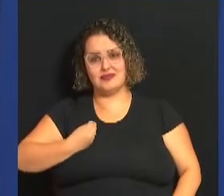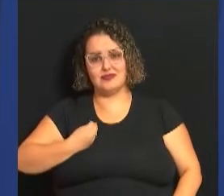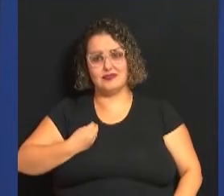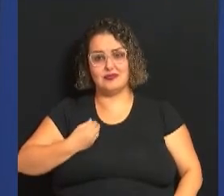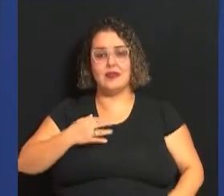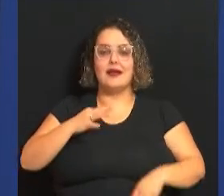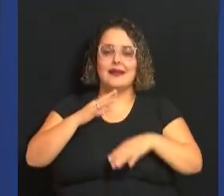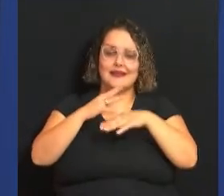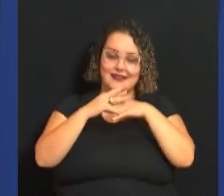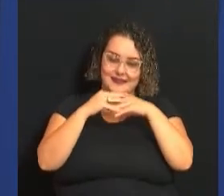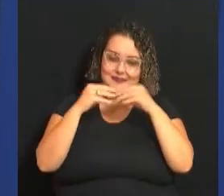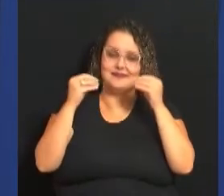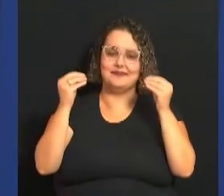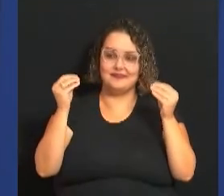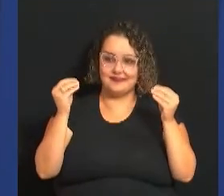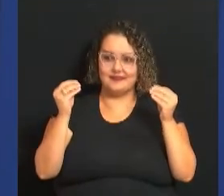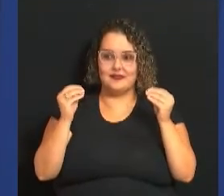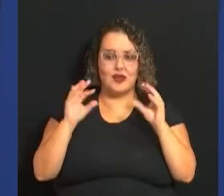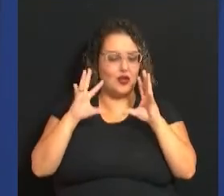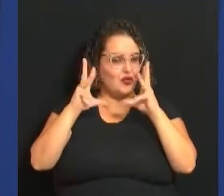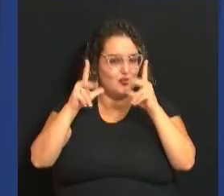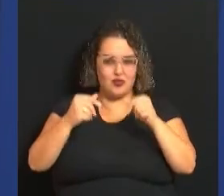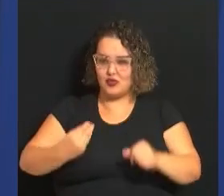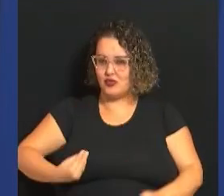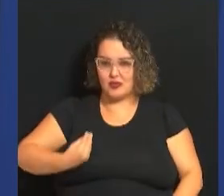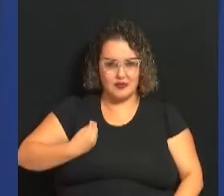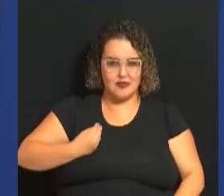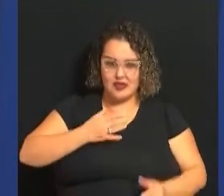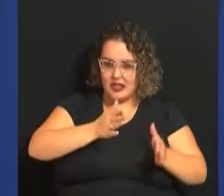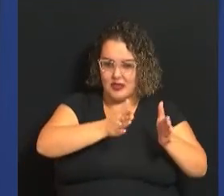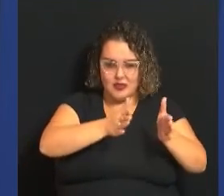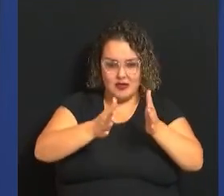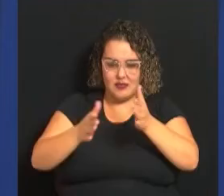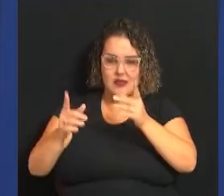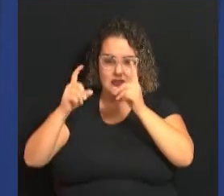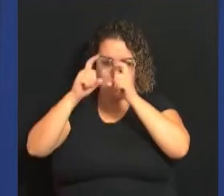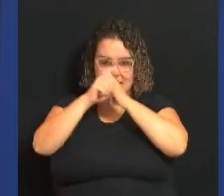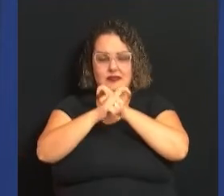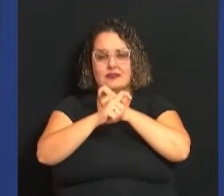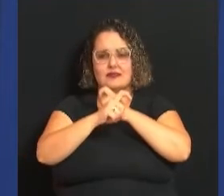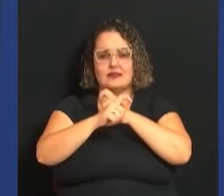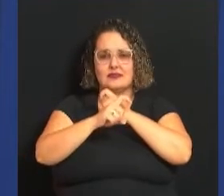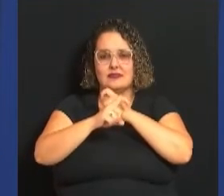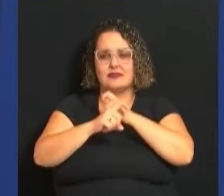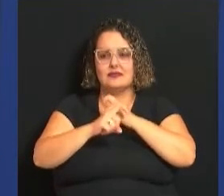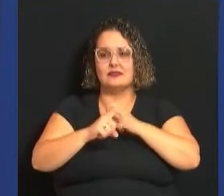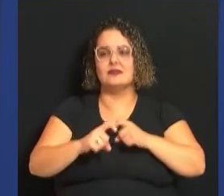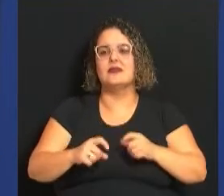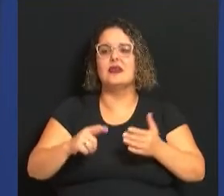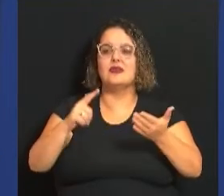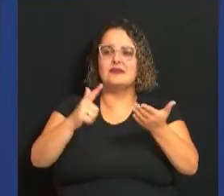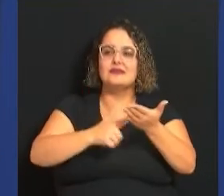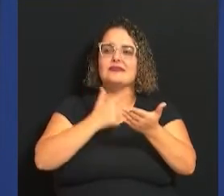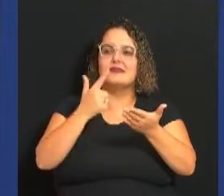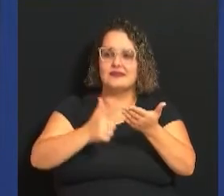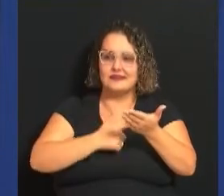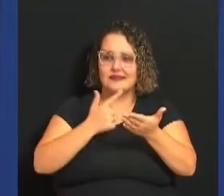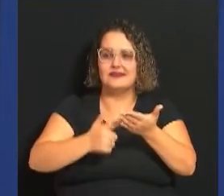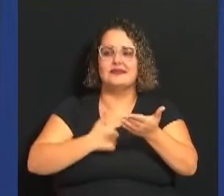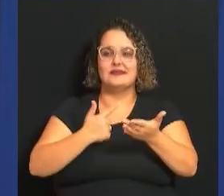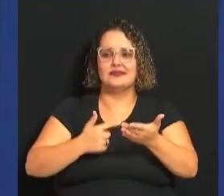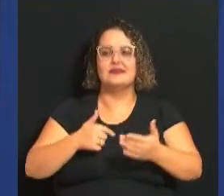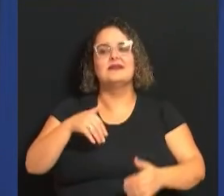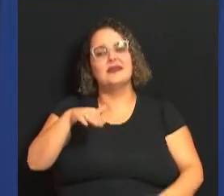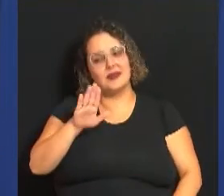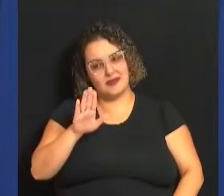curou e tudo que ela passou, todos os momentos difíceis foram colocados em um livro. E tudo isso e muito